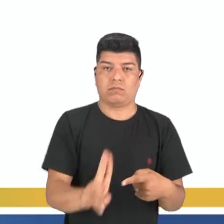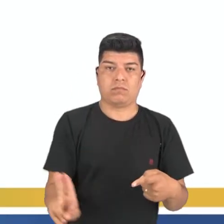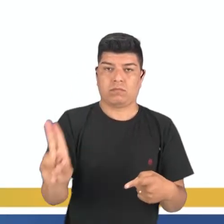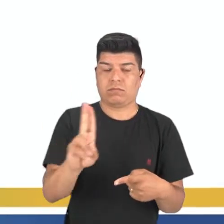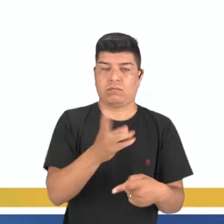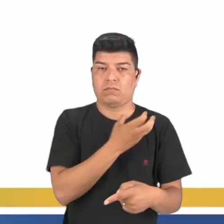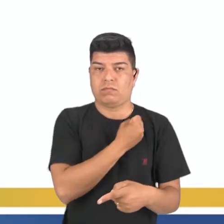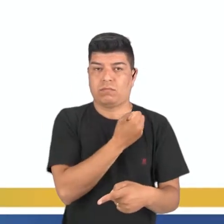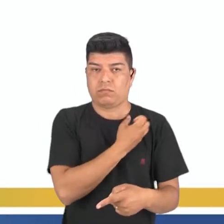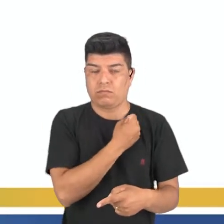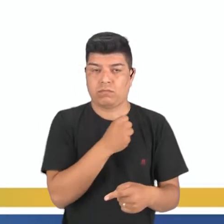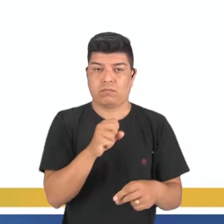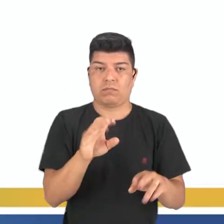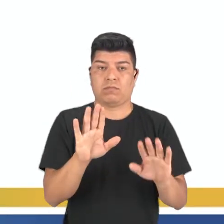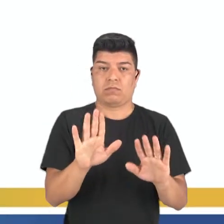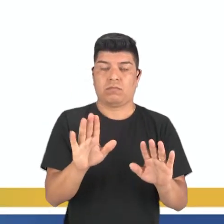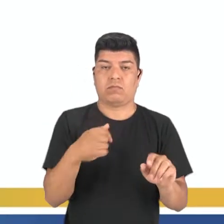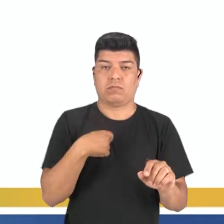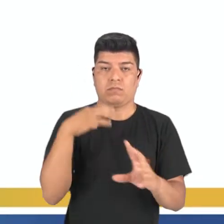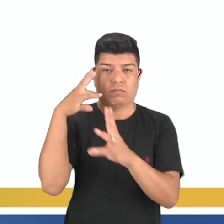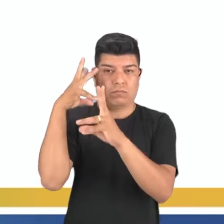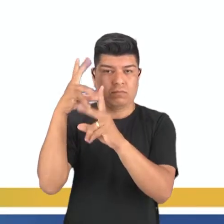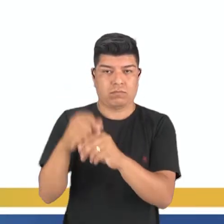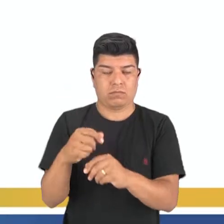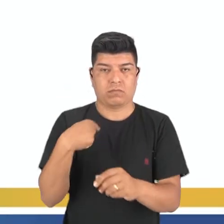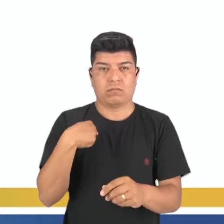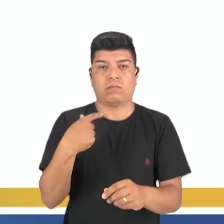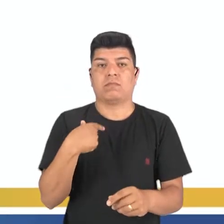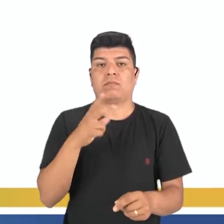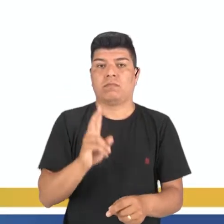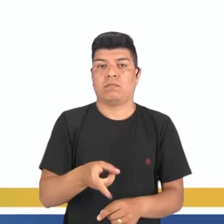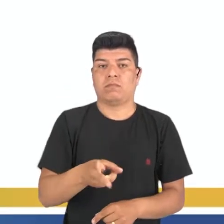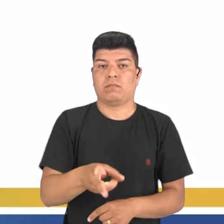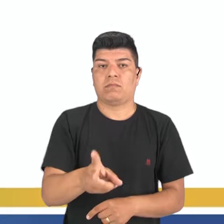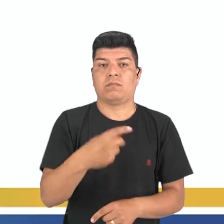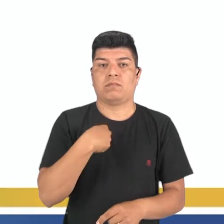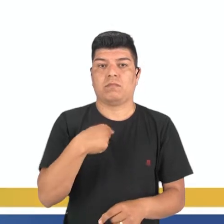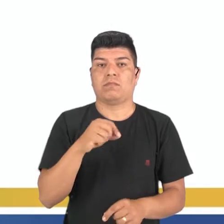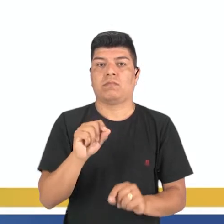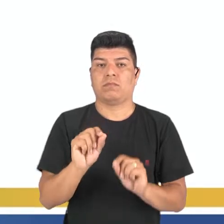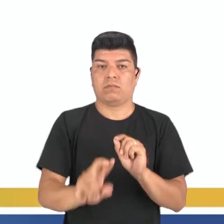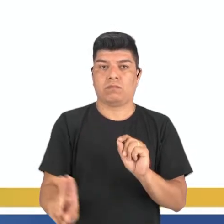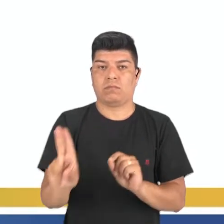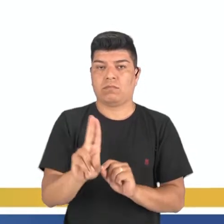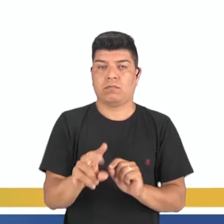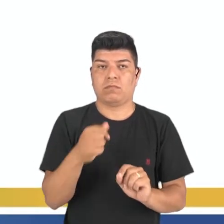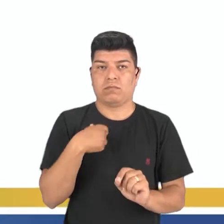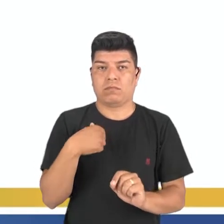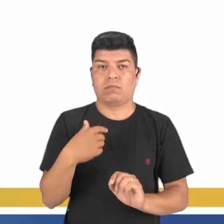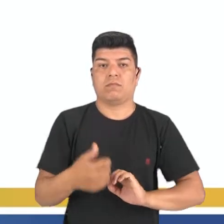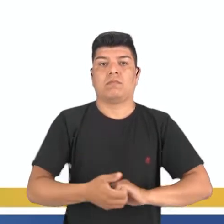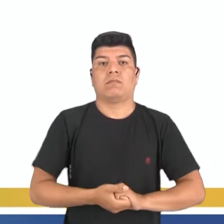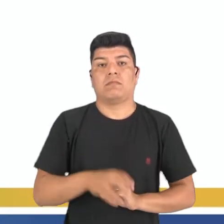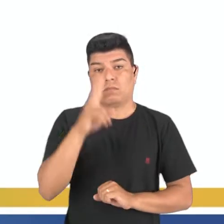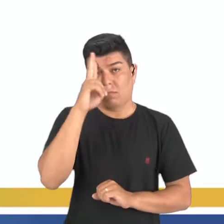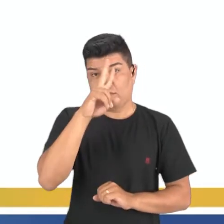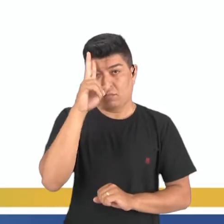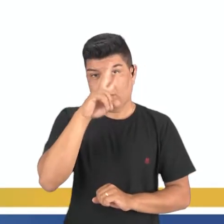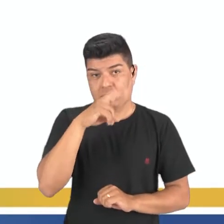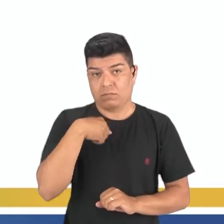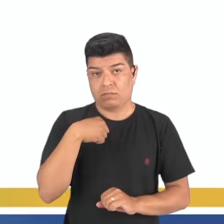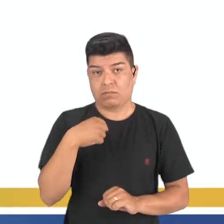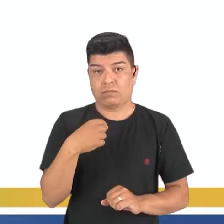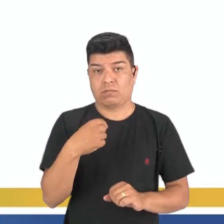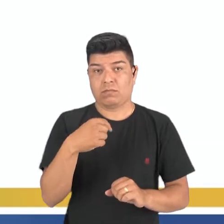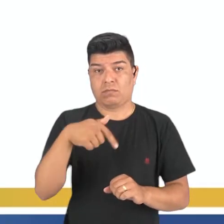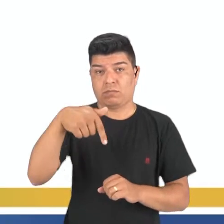números racionais. Então aqui a gente vai retomar e continuar essas operações. Então vamos lá. Lembrando que o símbolozinho